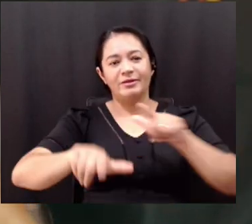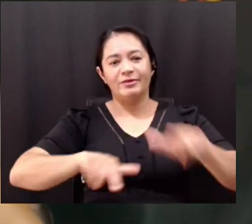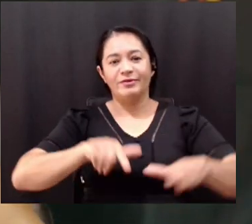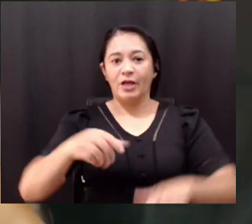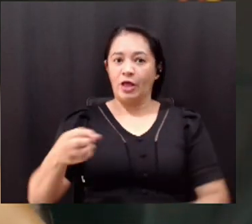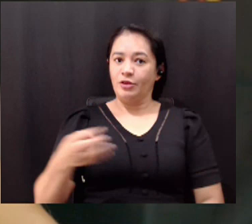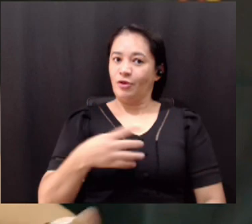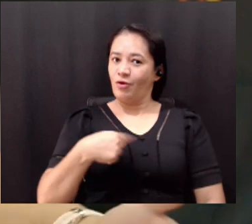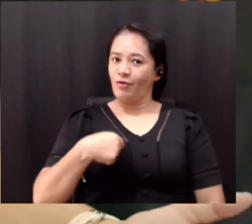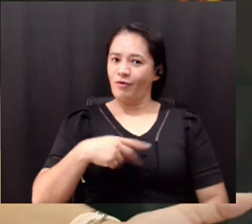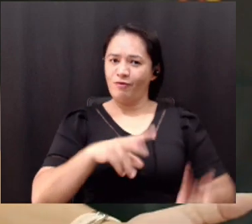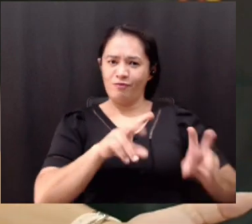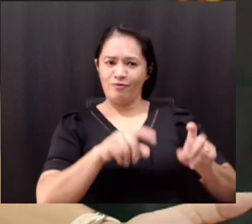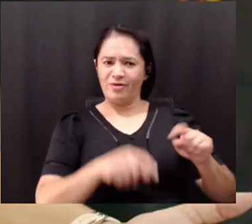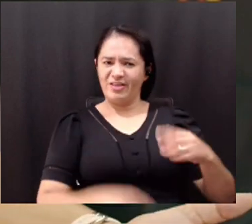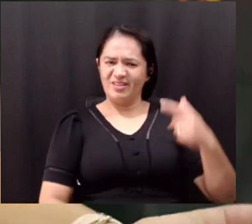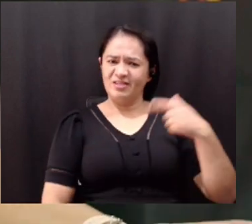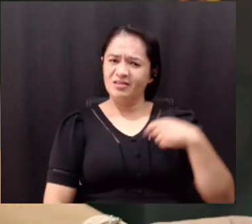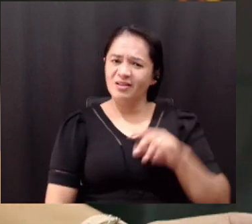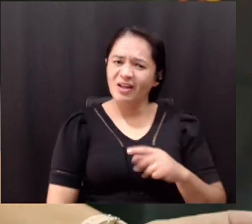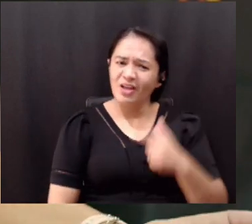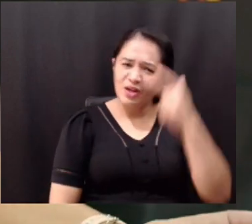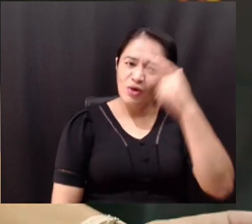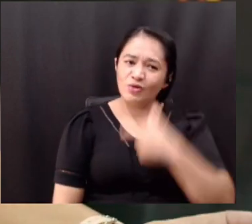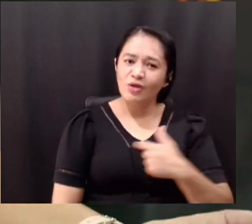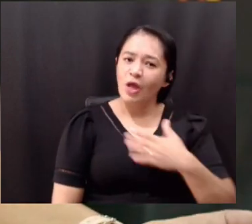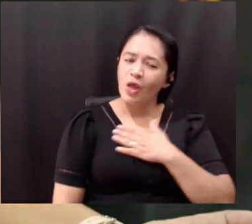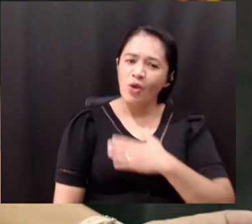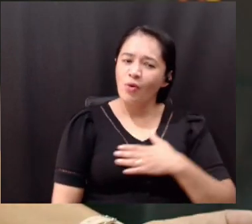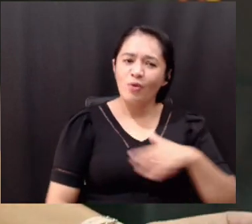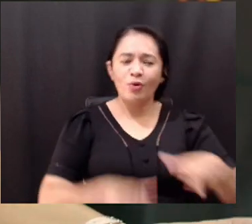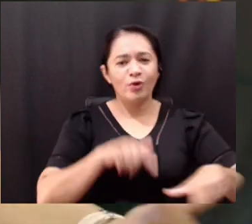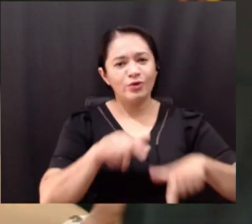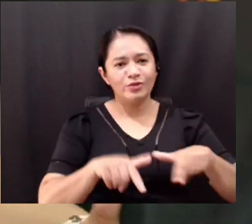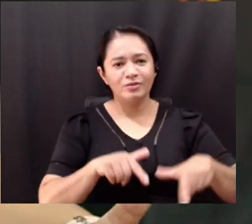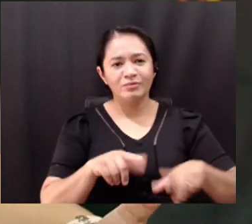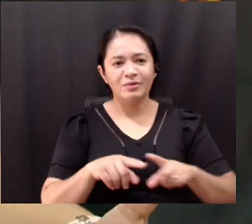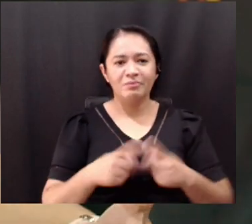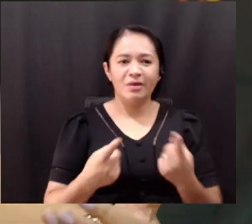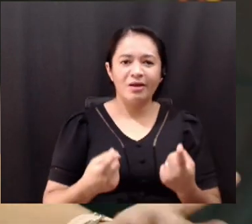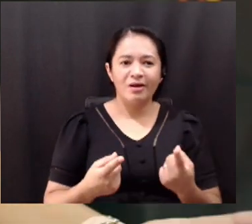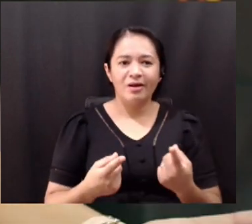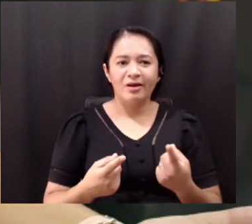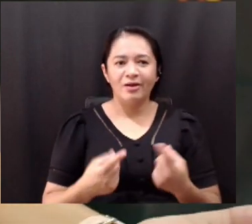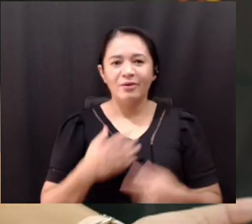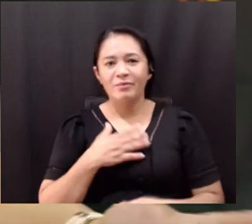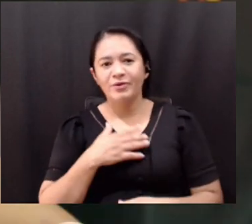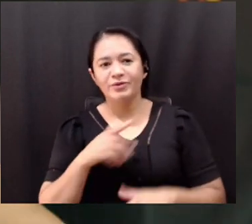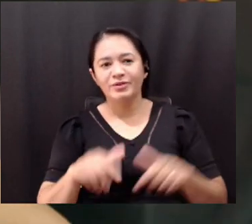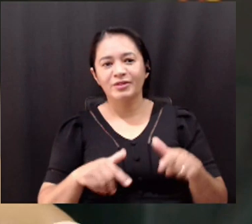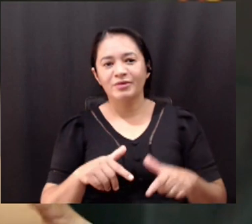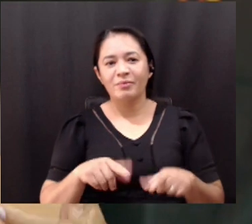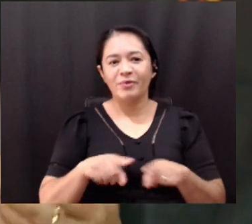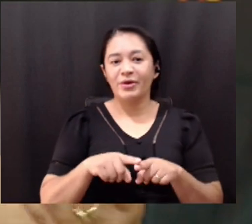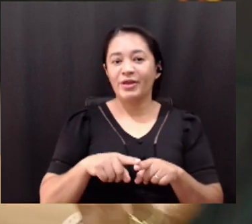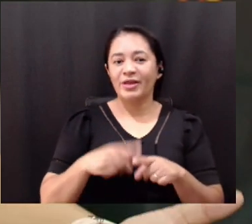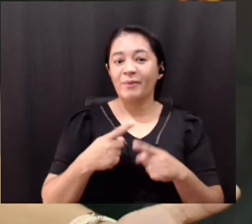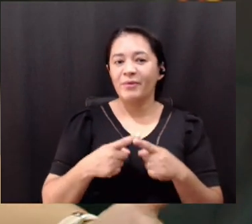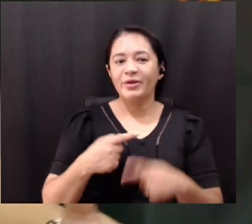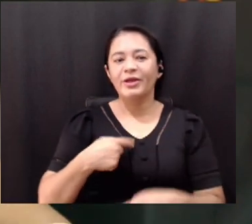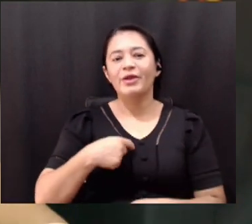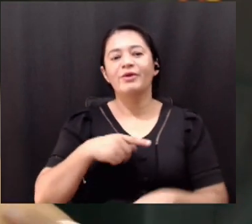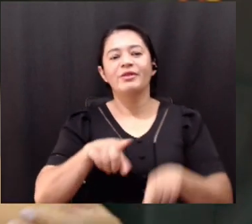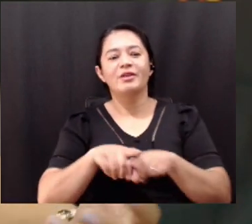sou workaholic? Eu gosto de trabalhar, mas o meu trabalho não é uma fuga, porque eu também gosto do meu tempo, né? Eu tenho